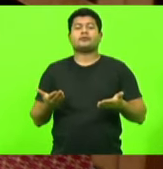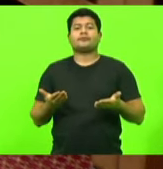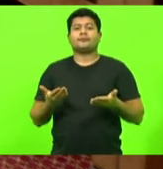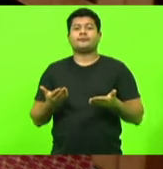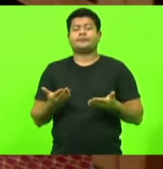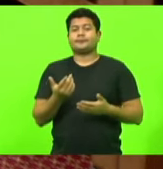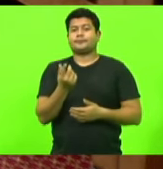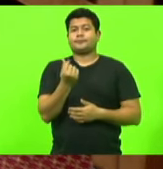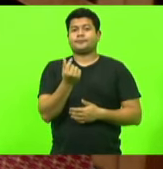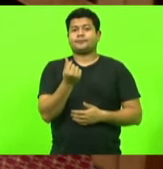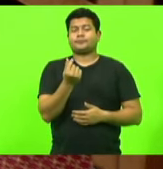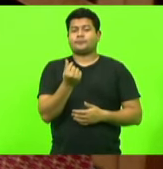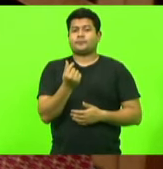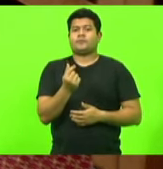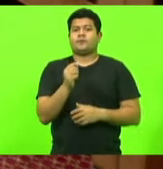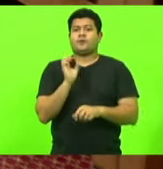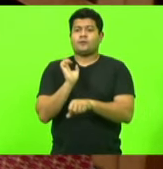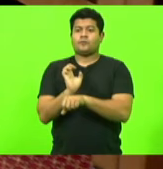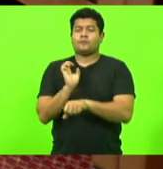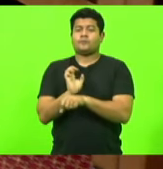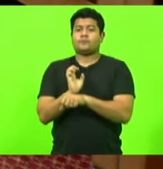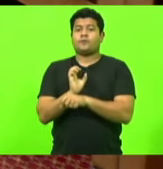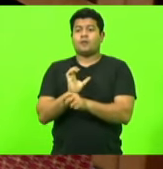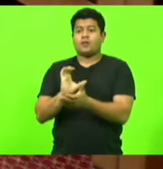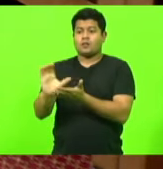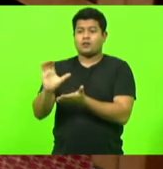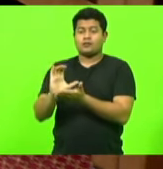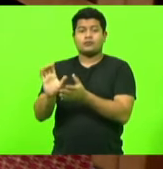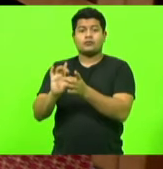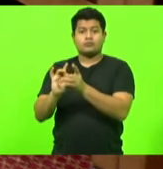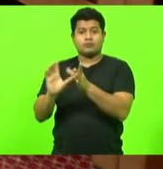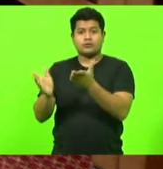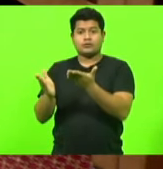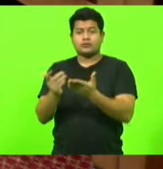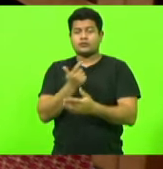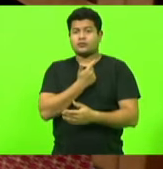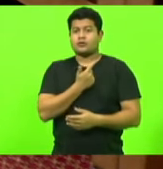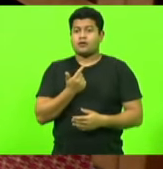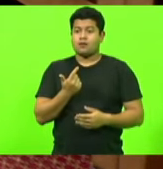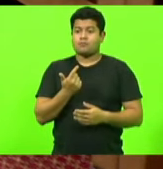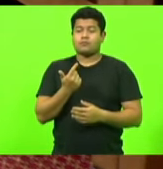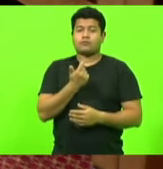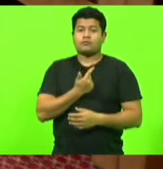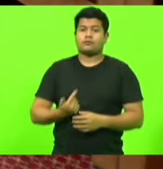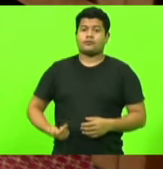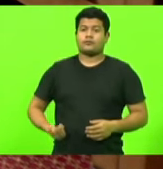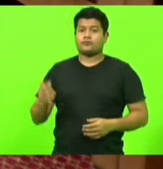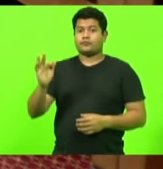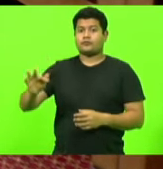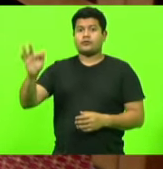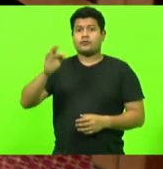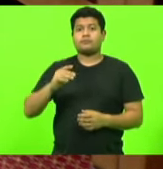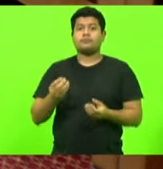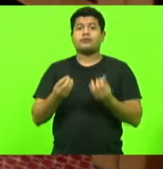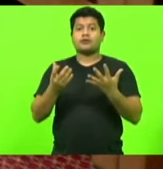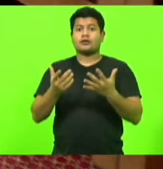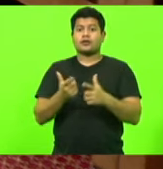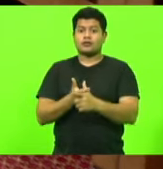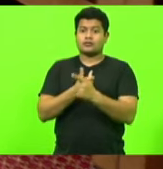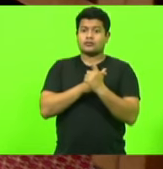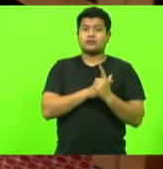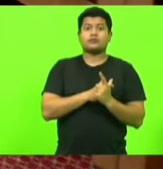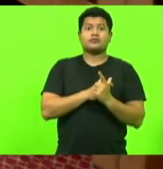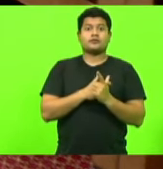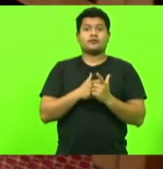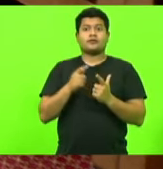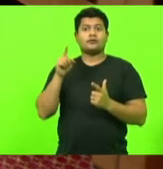desses recursos estaduais colocados em obras federais, na renegociação da nossa dívida. Não podemos esquecer que o Estado